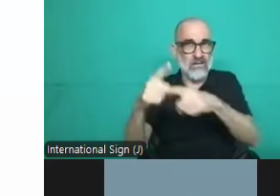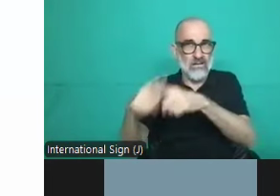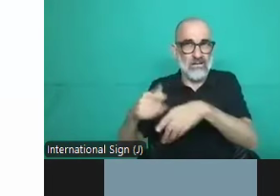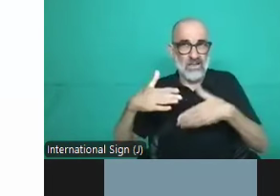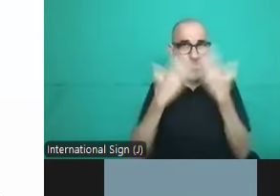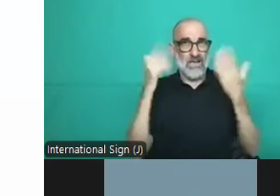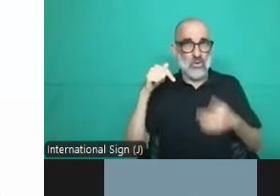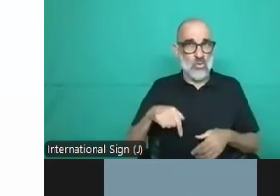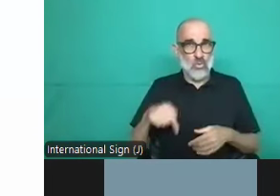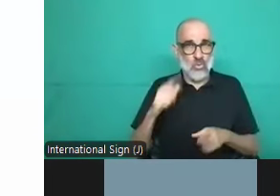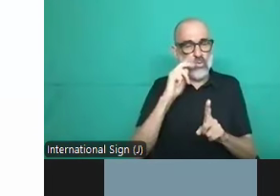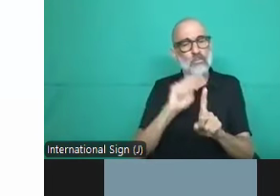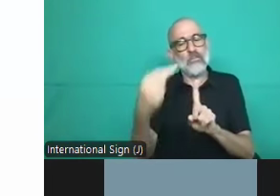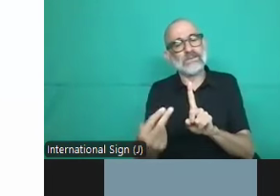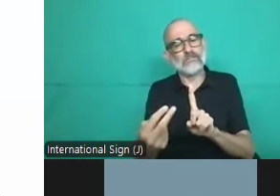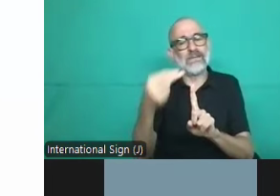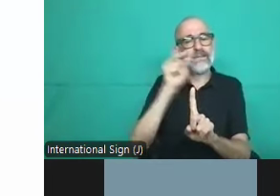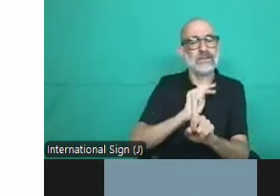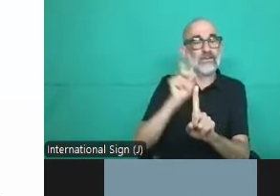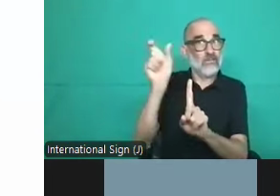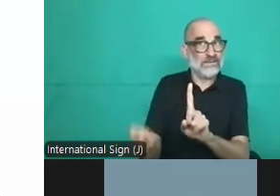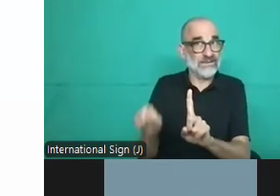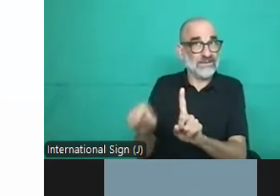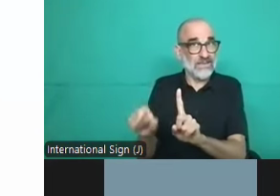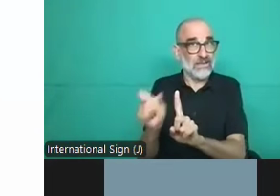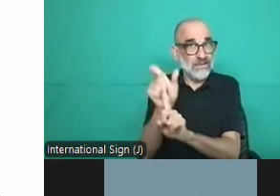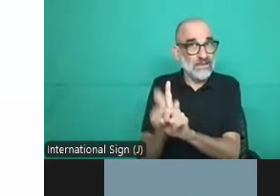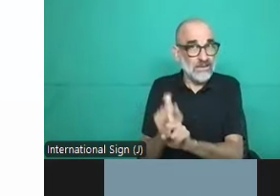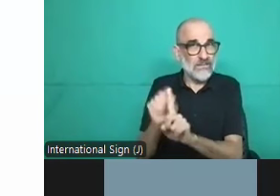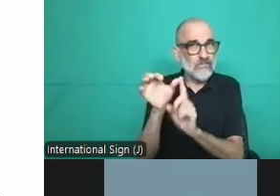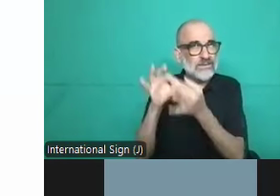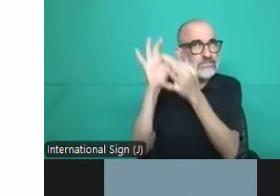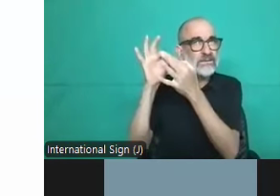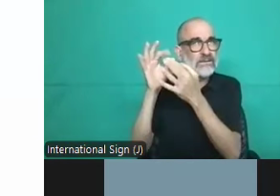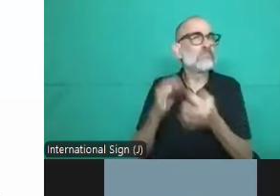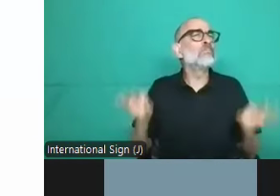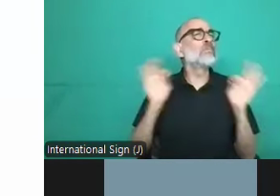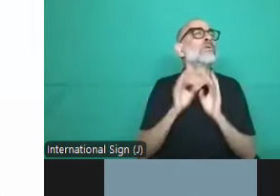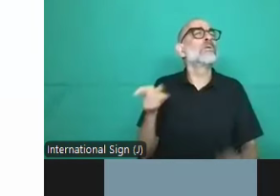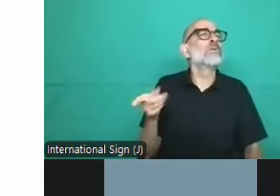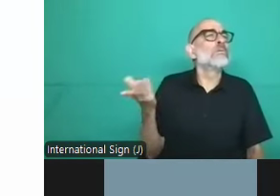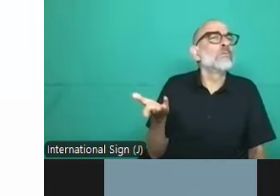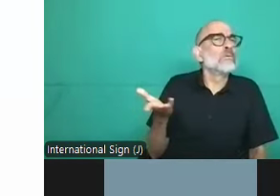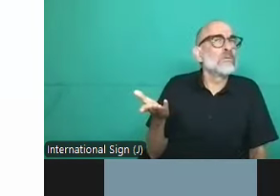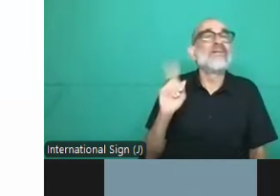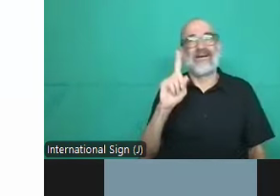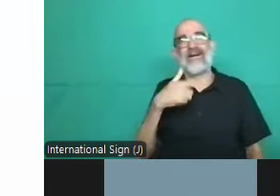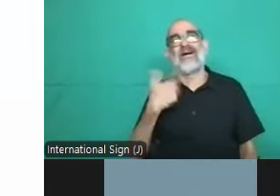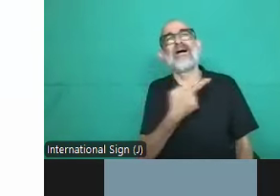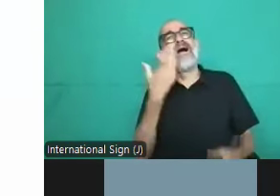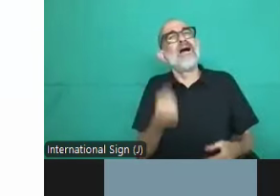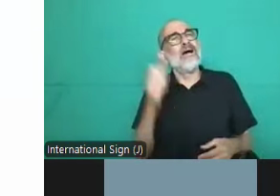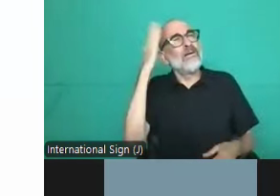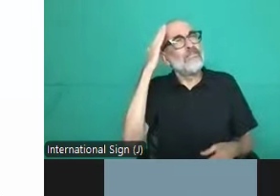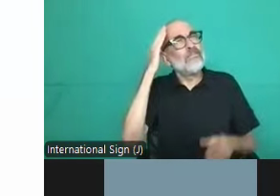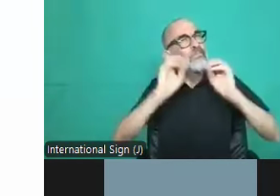global essa que tiene la situação de fuerza crise laboral en salud a global que nivel tem mundial, a força que tiene laboral, que ver a con força componentes de trabalhista trabajo, no mundo inteiro, o educación, la